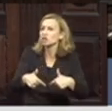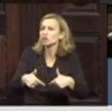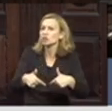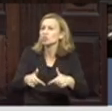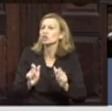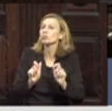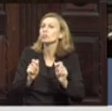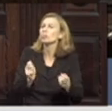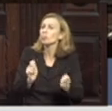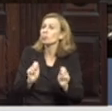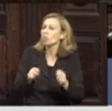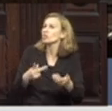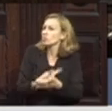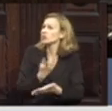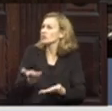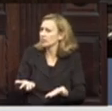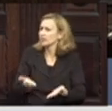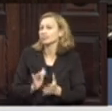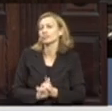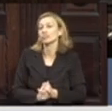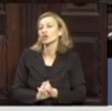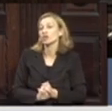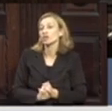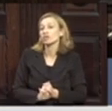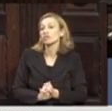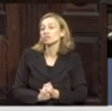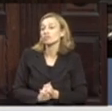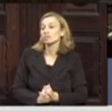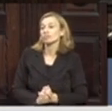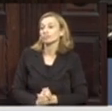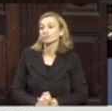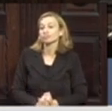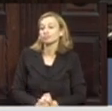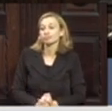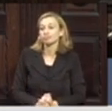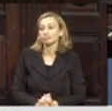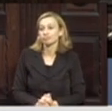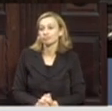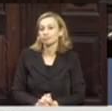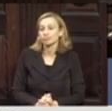entendido pela nossa população. E para isso é preciso